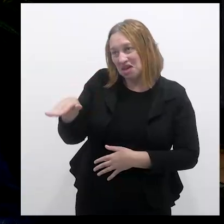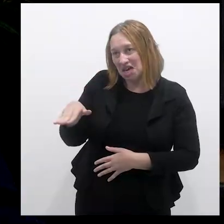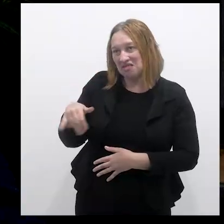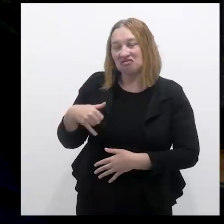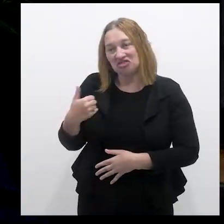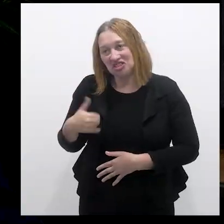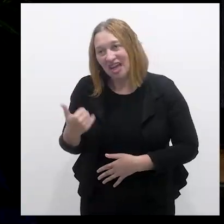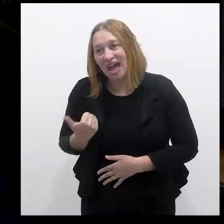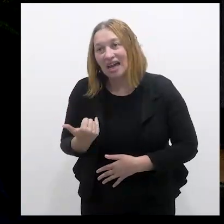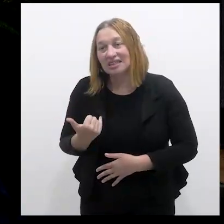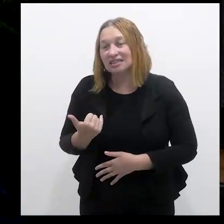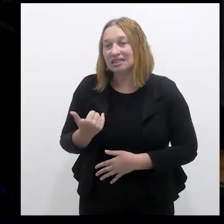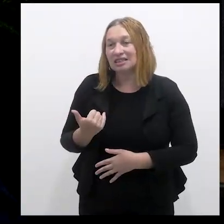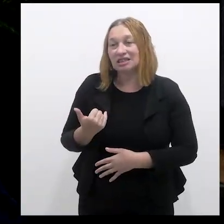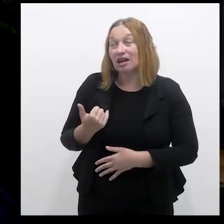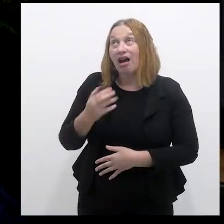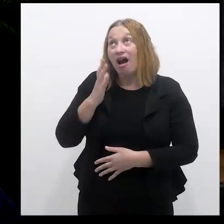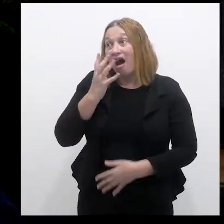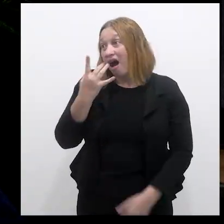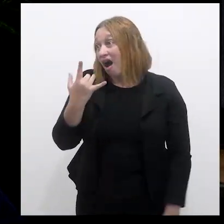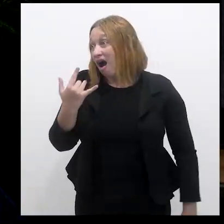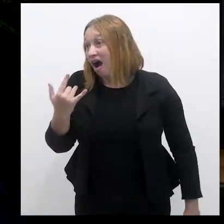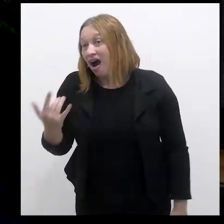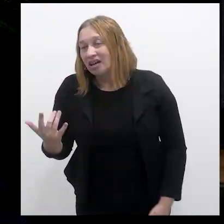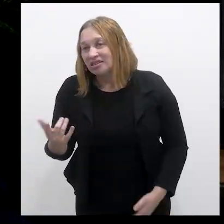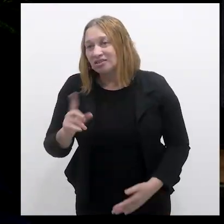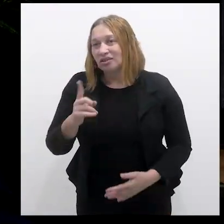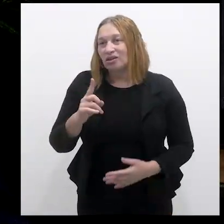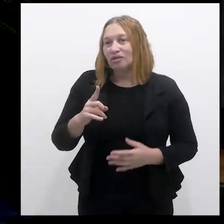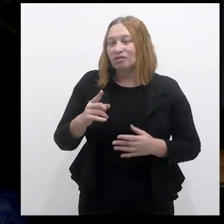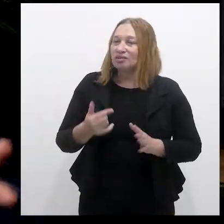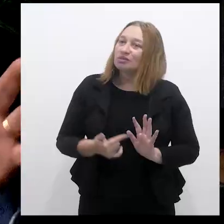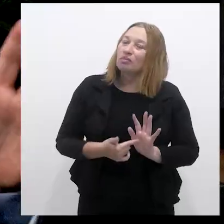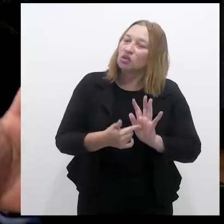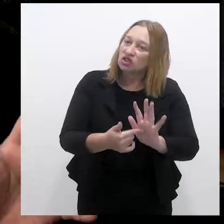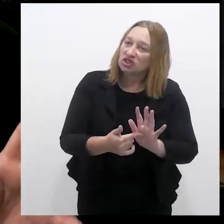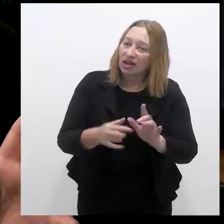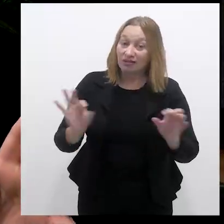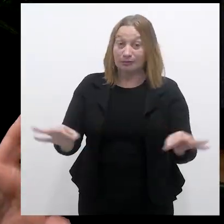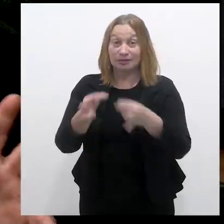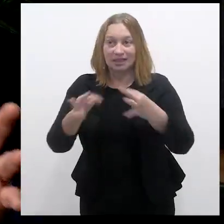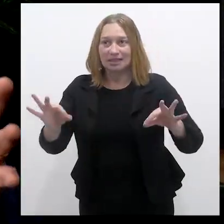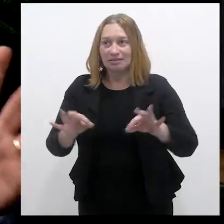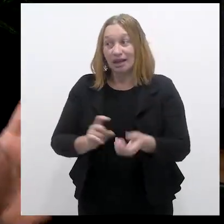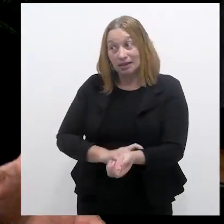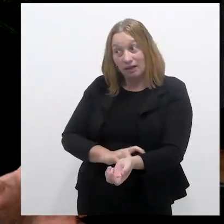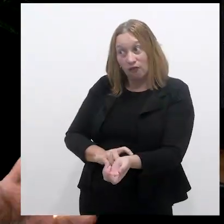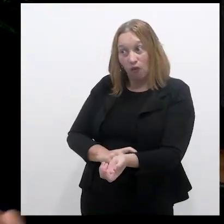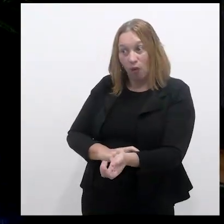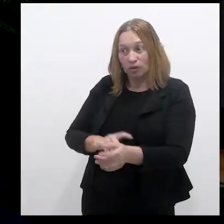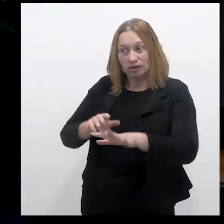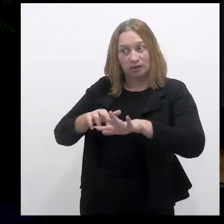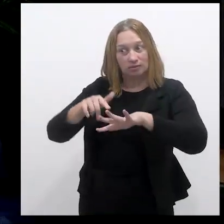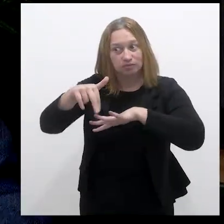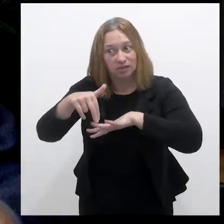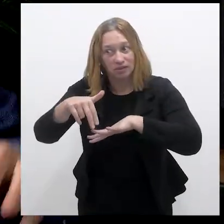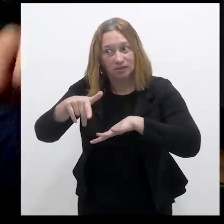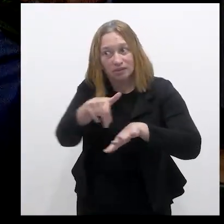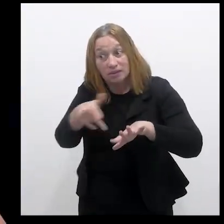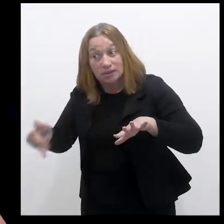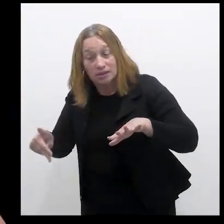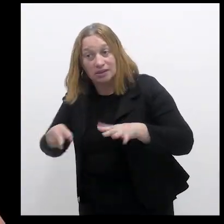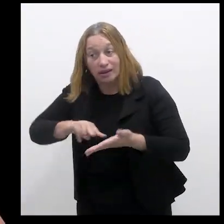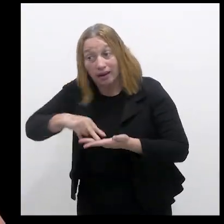anos e meio, que ele é completamente encantado. A gente não levava muito nos concertos, porque ele era muito danado. Sim. Ele subia